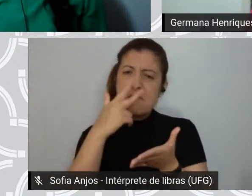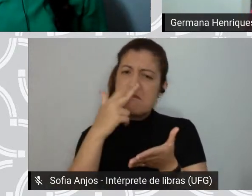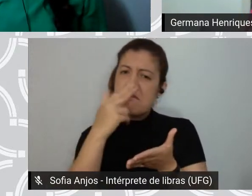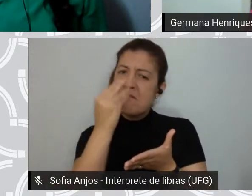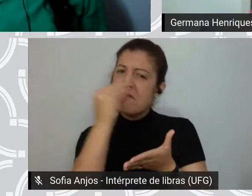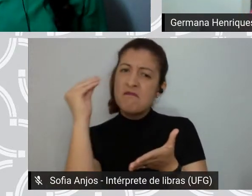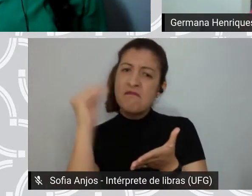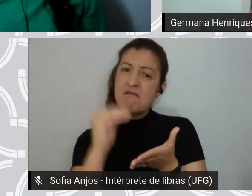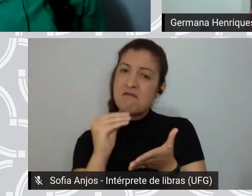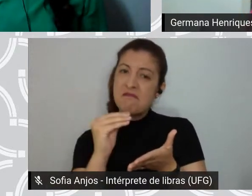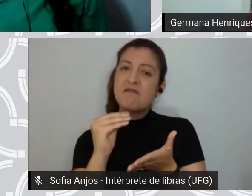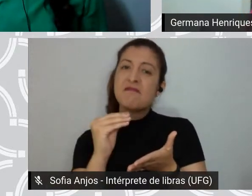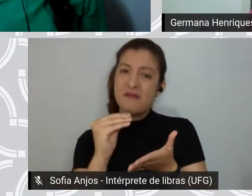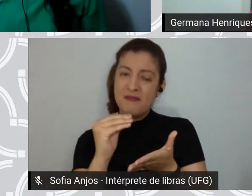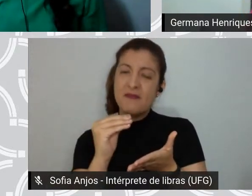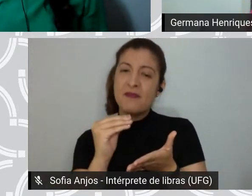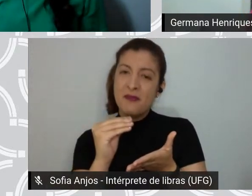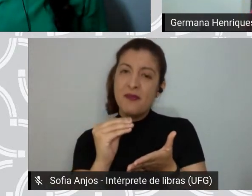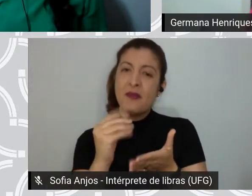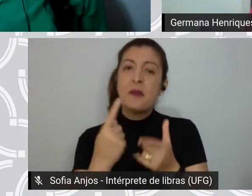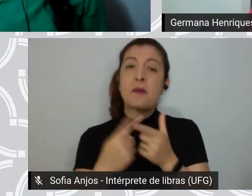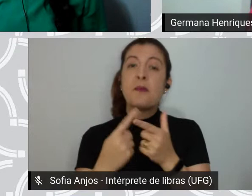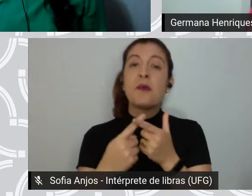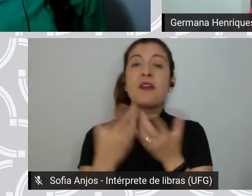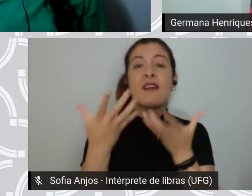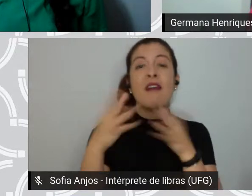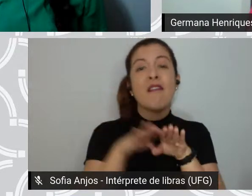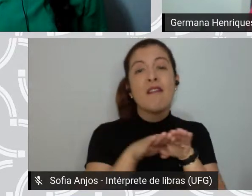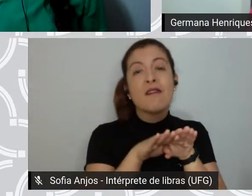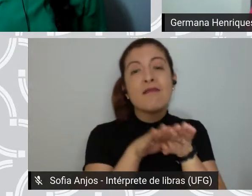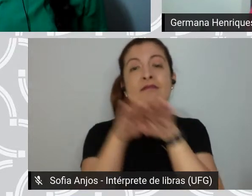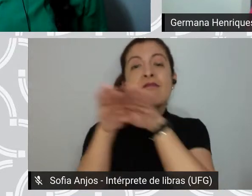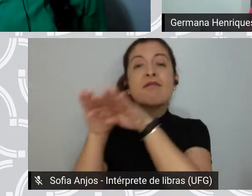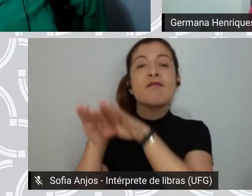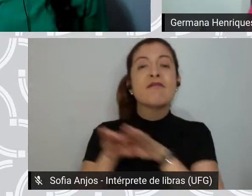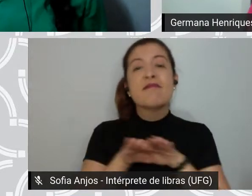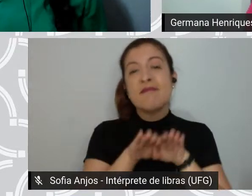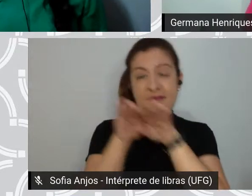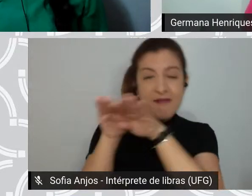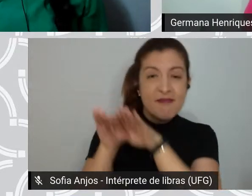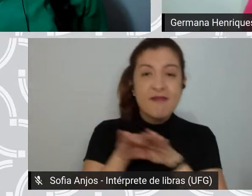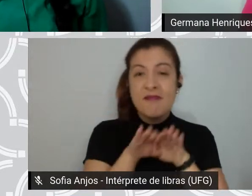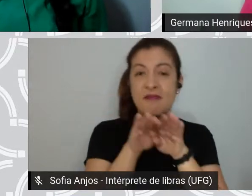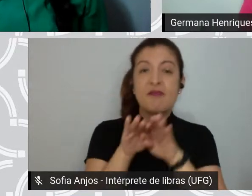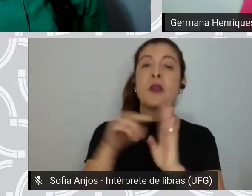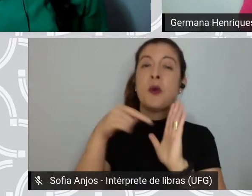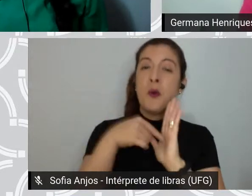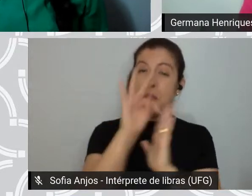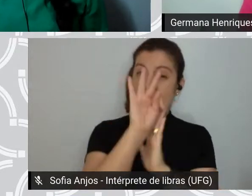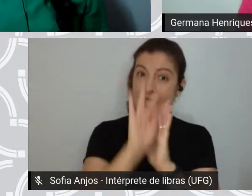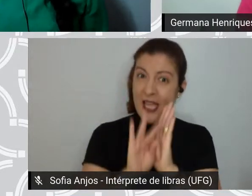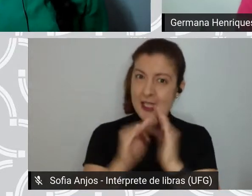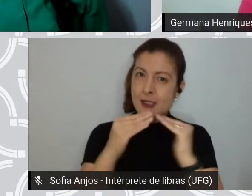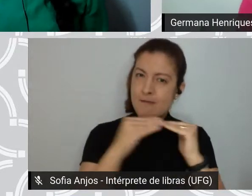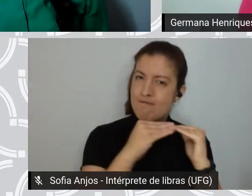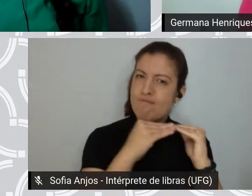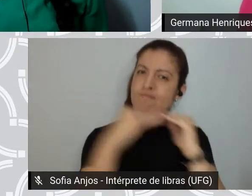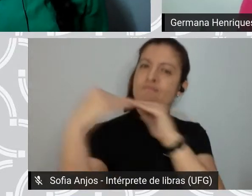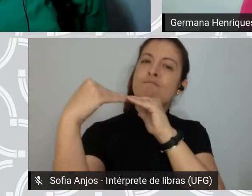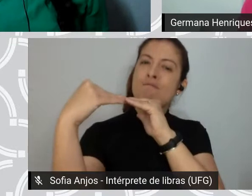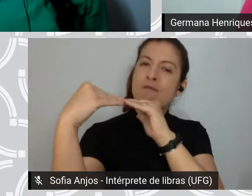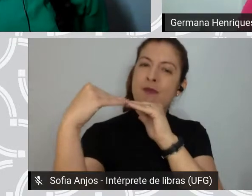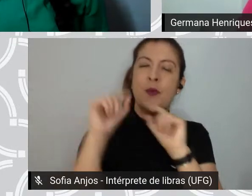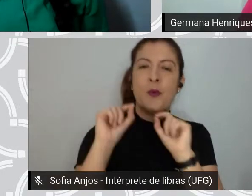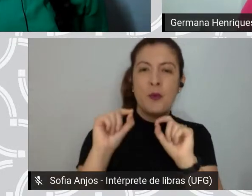de que há uma homogeneização do texto no sentido de deixar o texto mais condizente com o que seria,